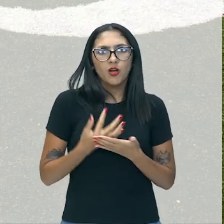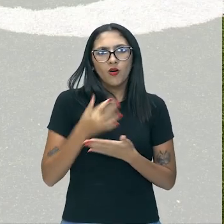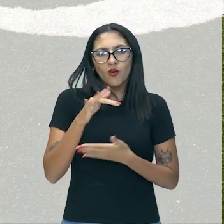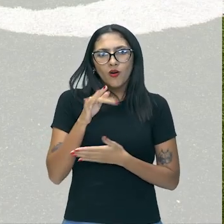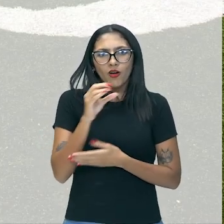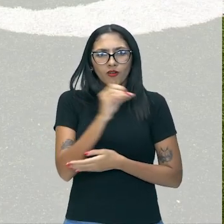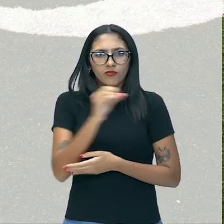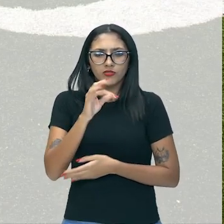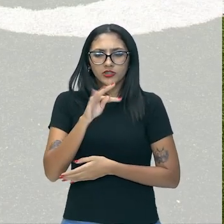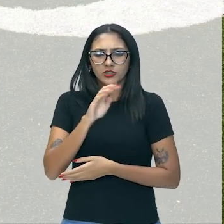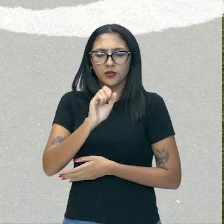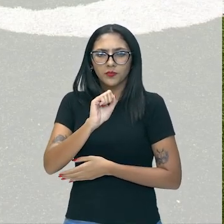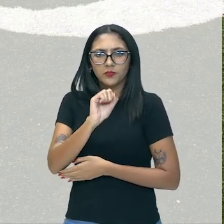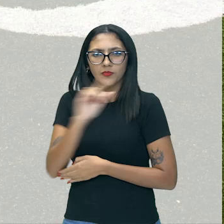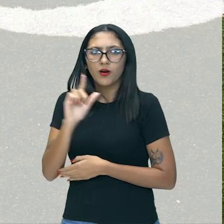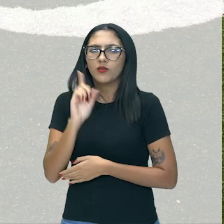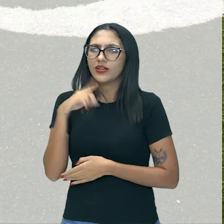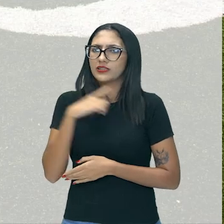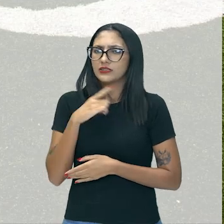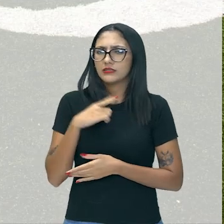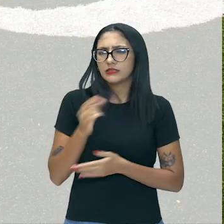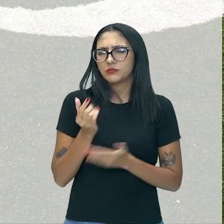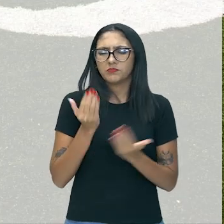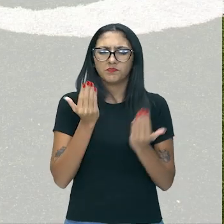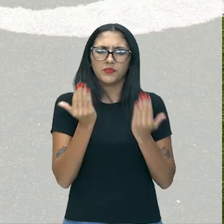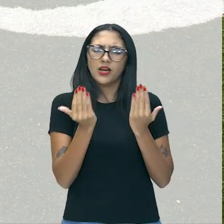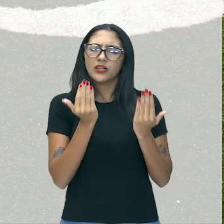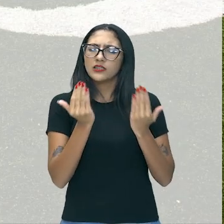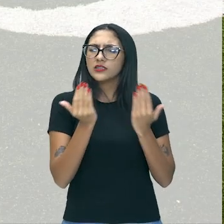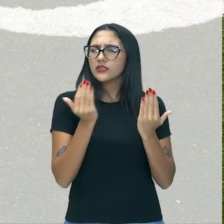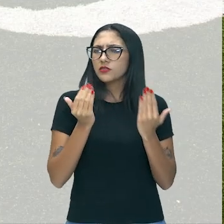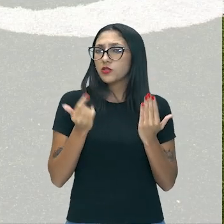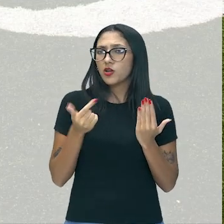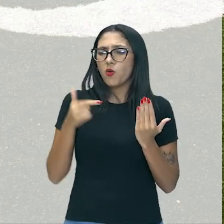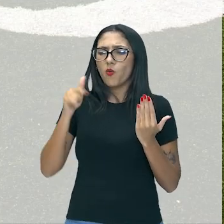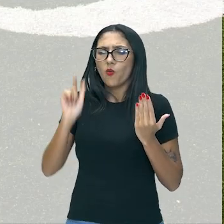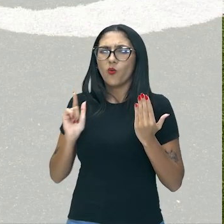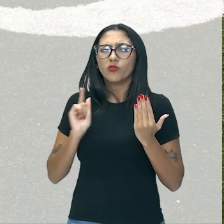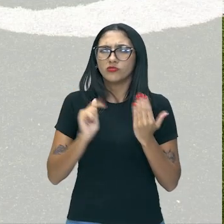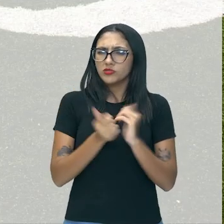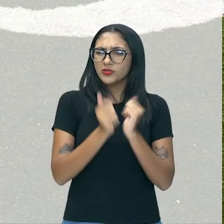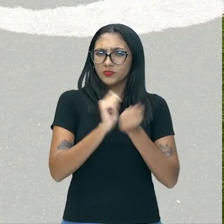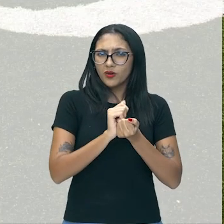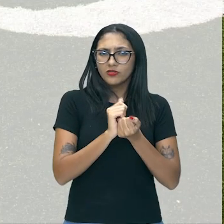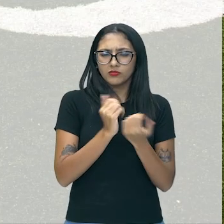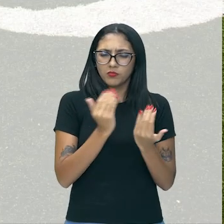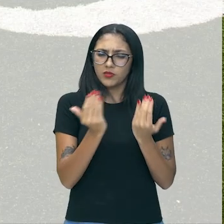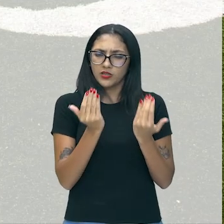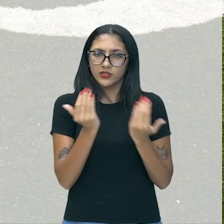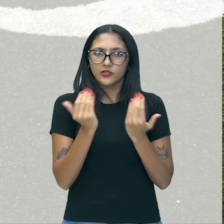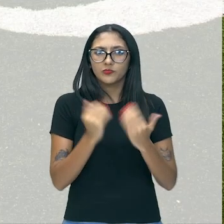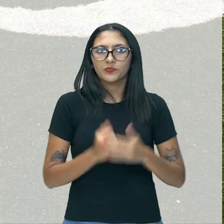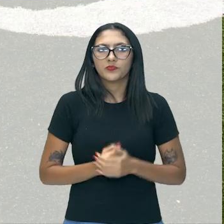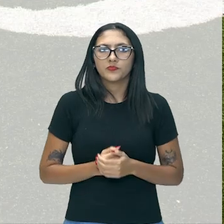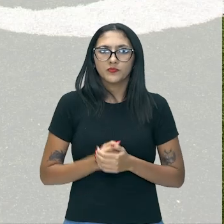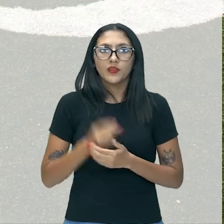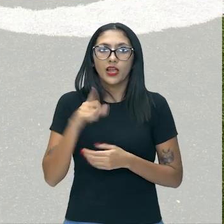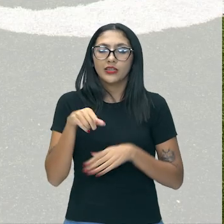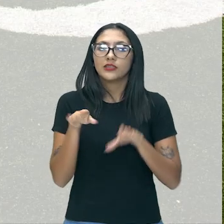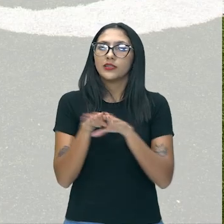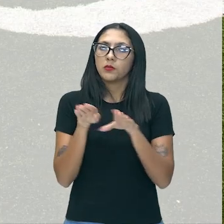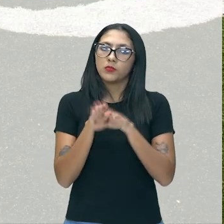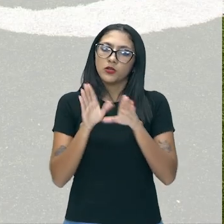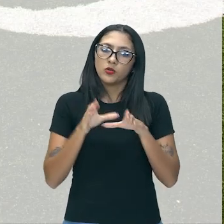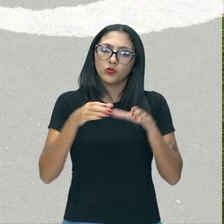do rugby. Ele é um pouco parecido com o rugby, né? E esse futebol americano, ele é um esporte de invasão que